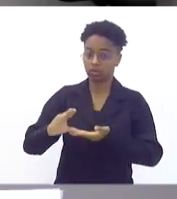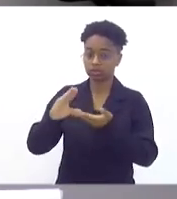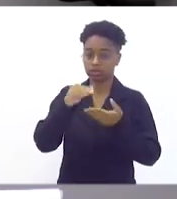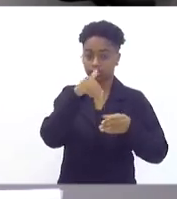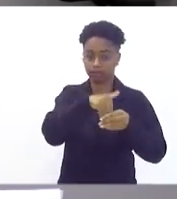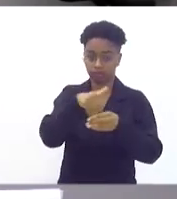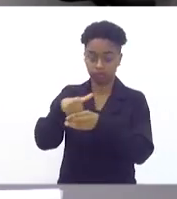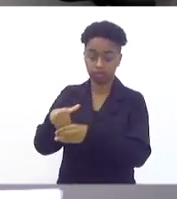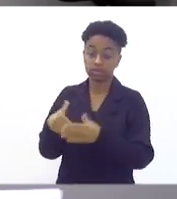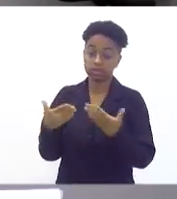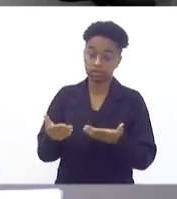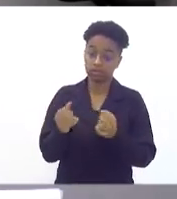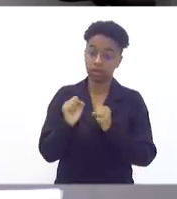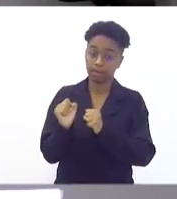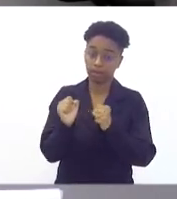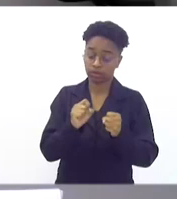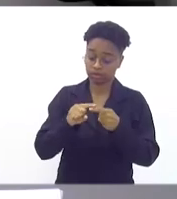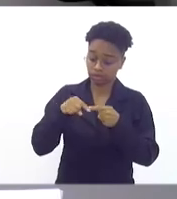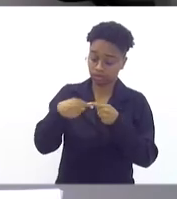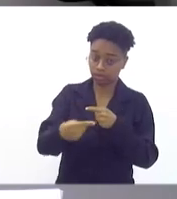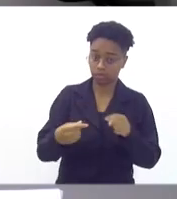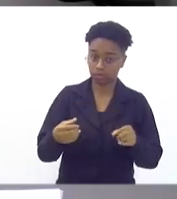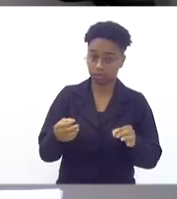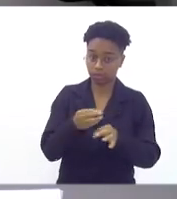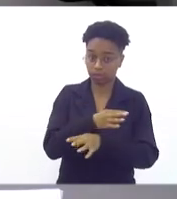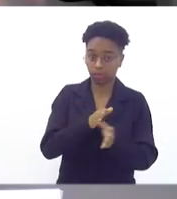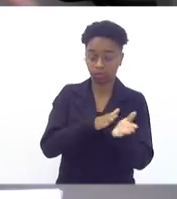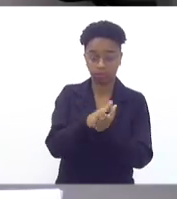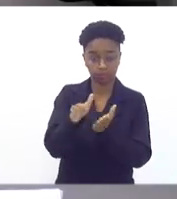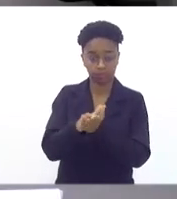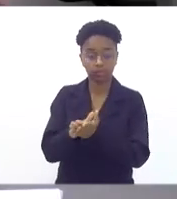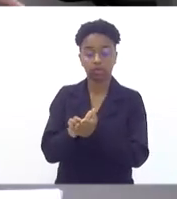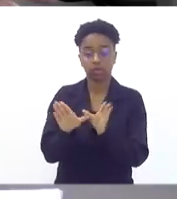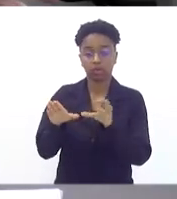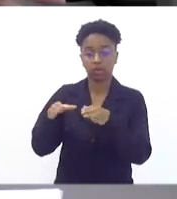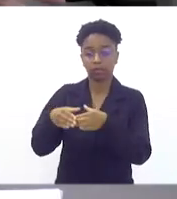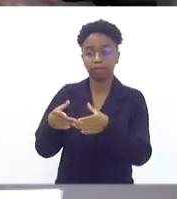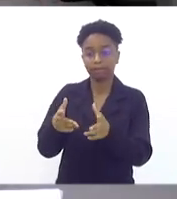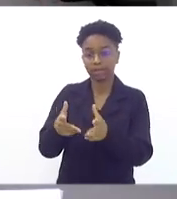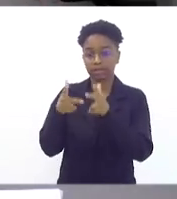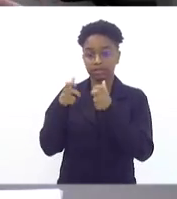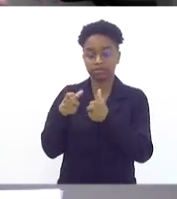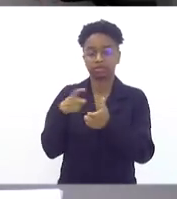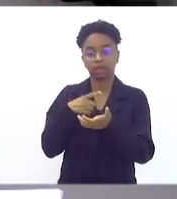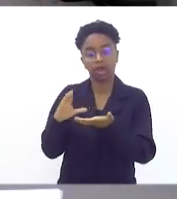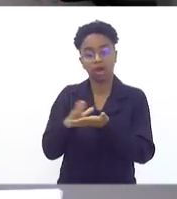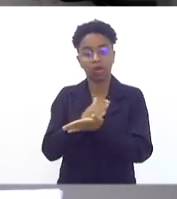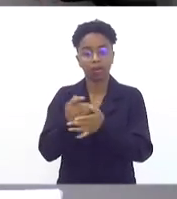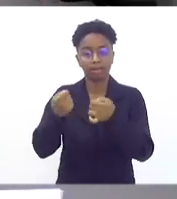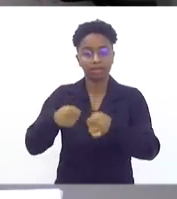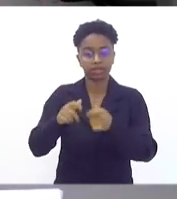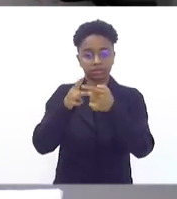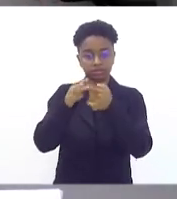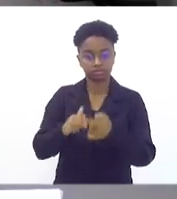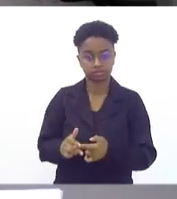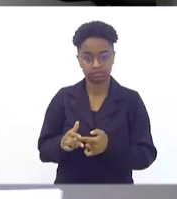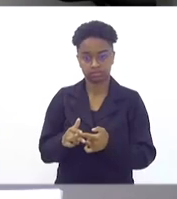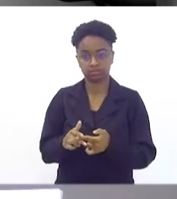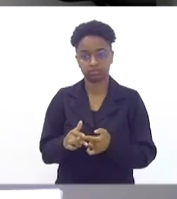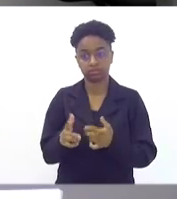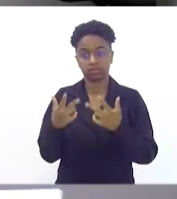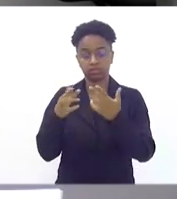e pode inclusive após a publicação concessionária entender que algum algum ponto tem que ser revisto Como o próprio